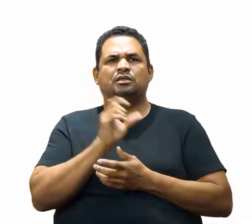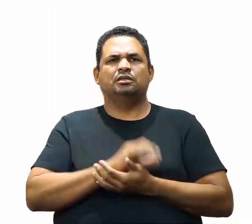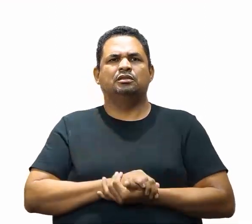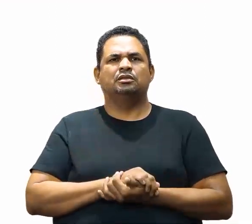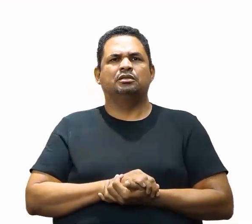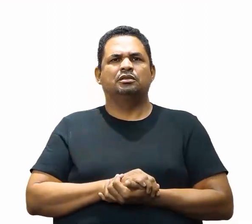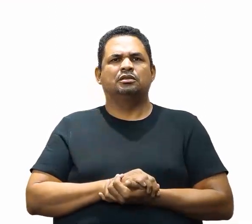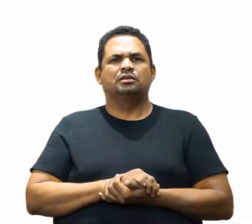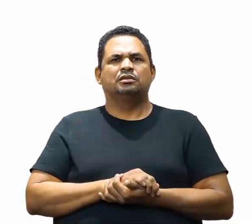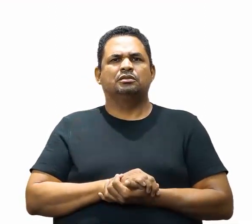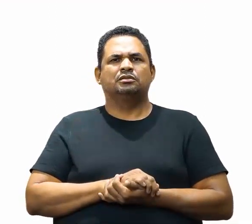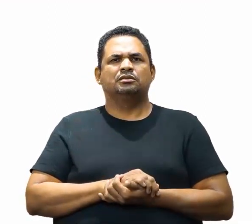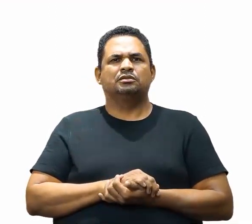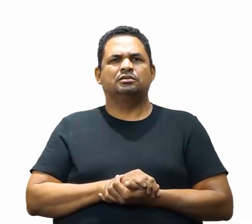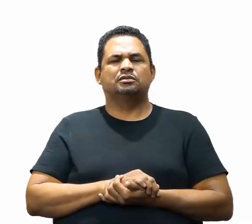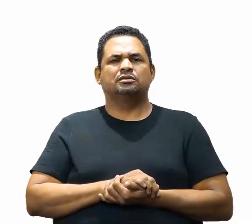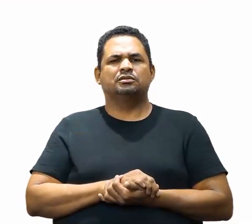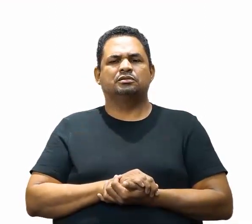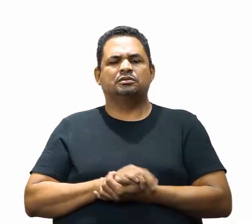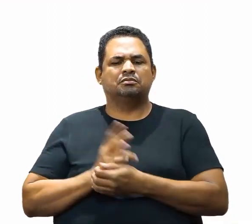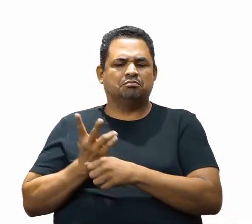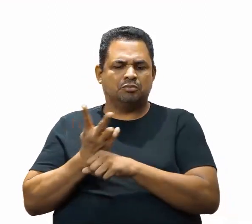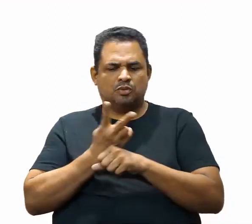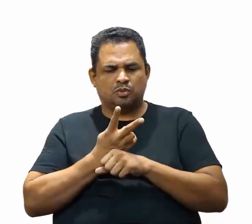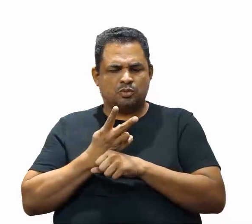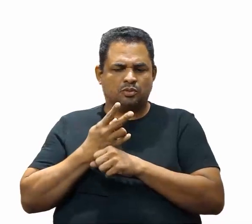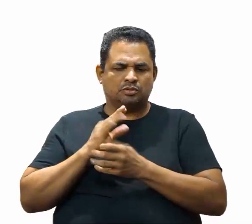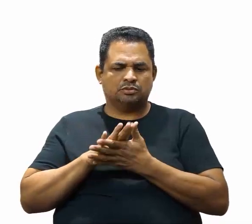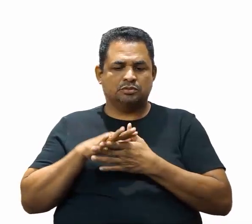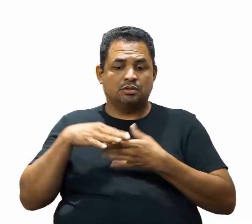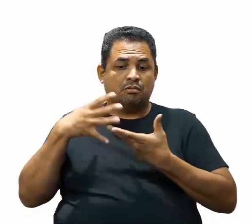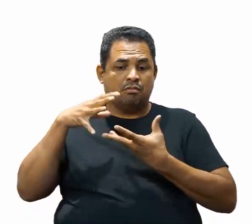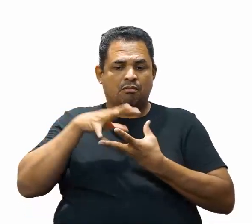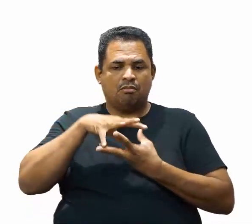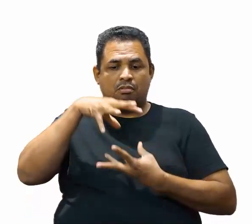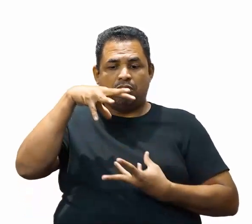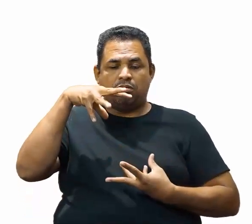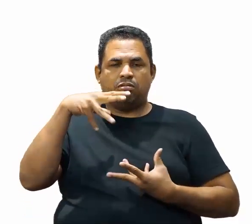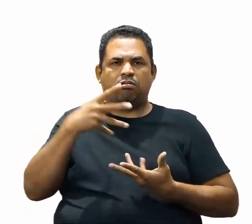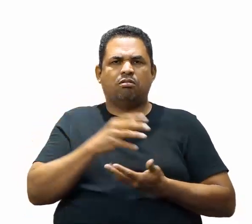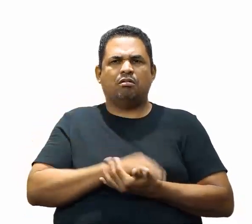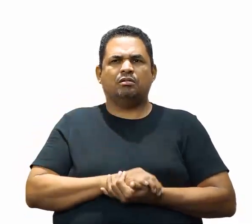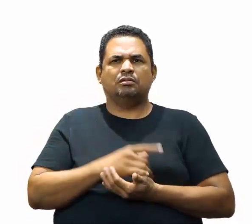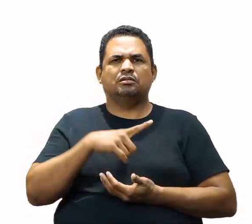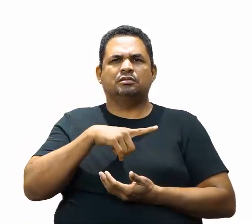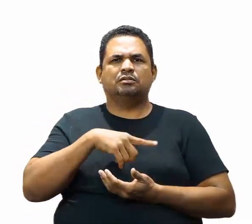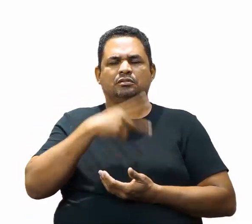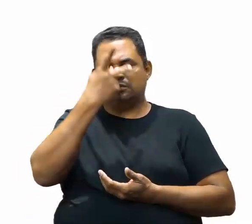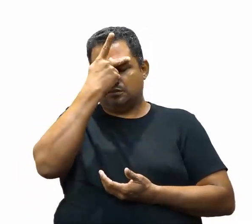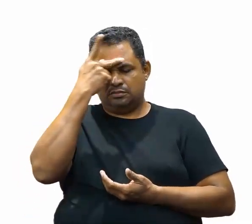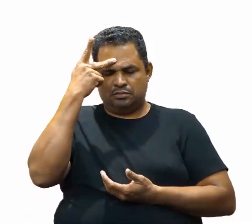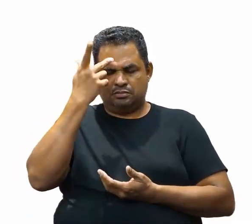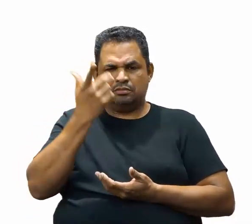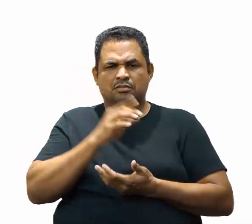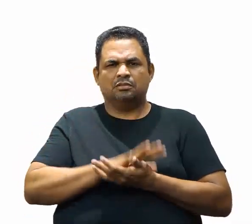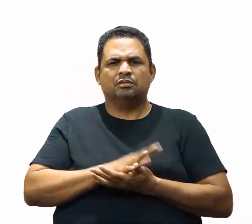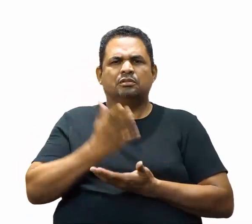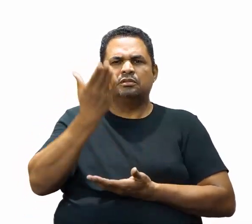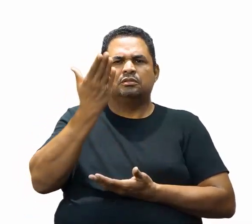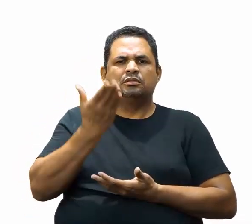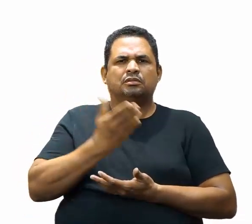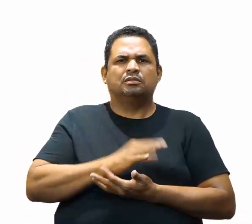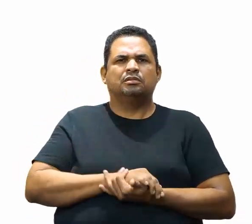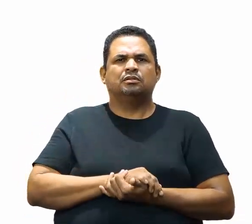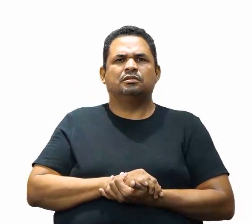fantasmas, que são caças fantasmas, duas palavras com um significado. Aquela pessoa ou aquele ser,